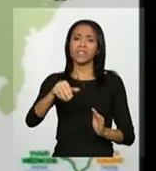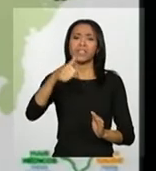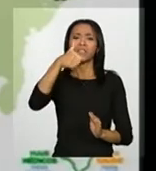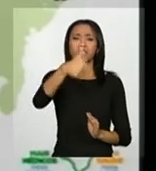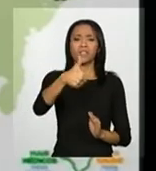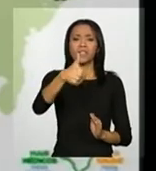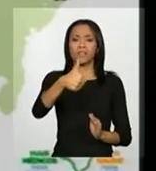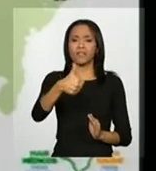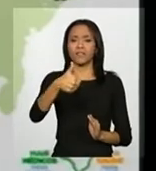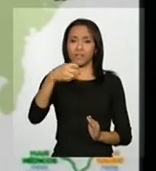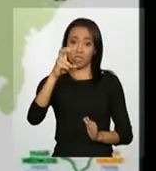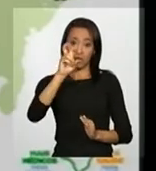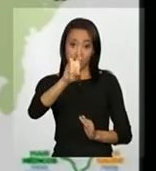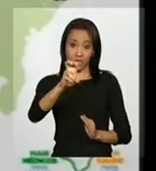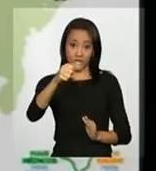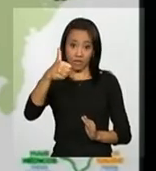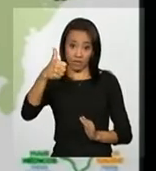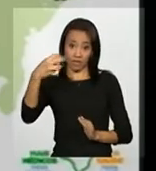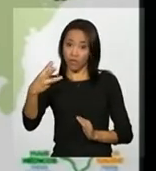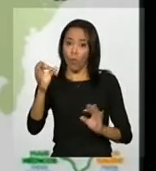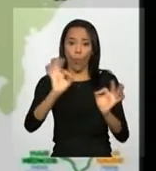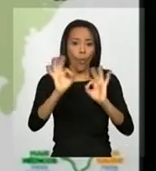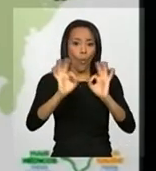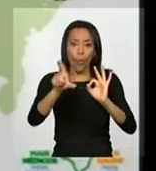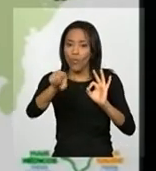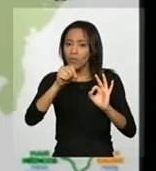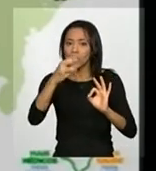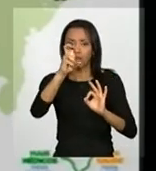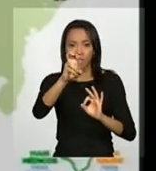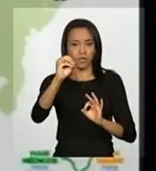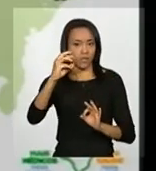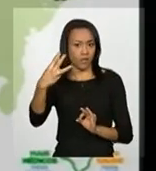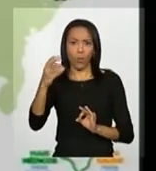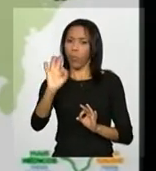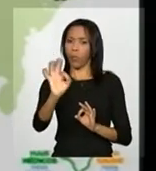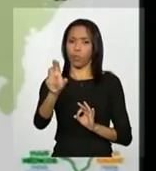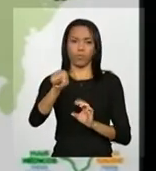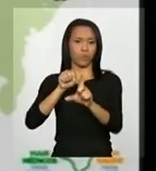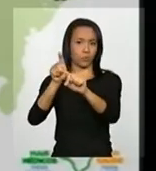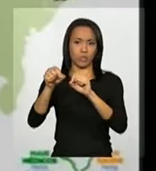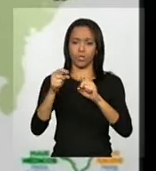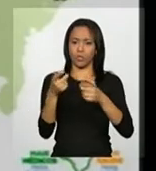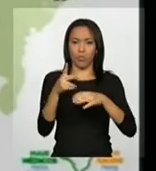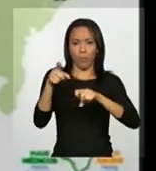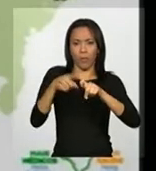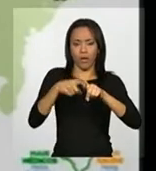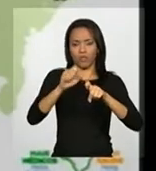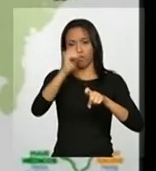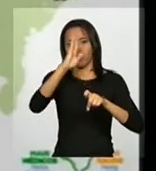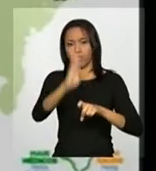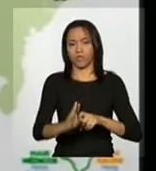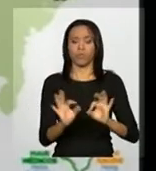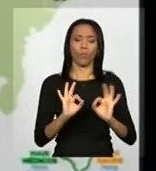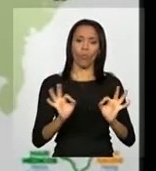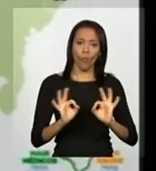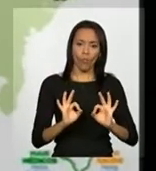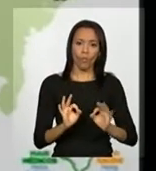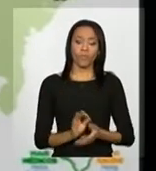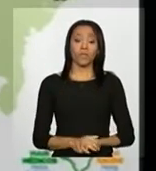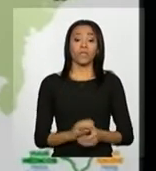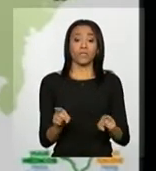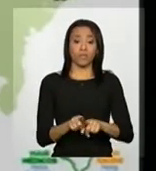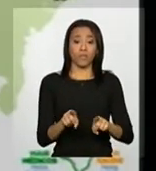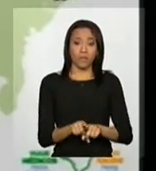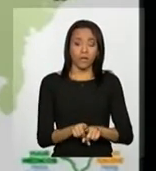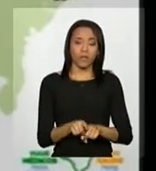Escolhidos por nenhum médico brasileiro nem estrangeiro receberá e 105 municípios e um